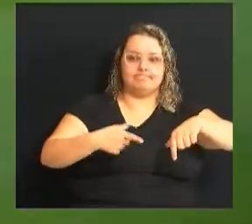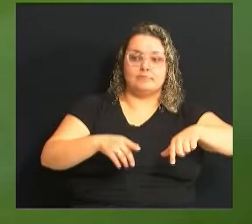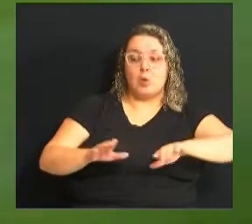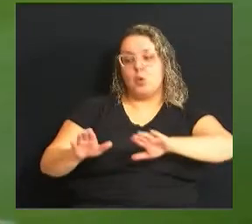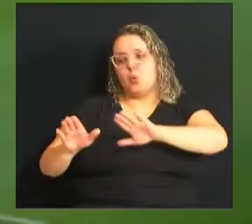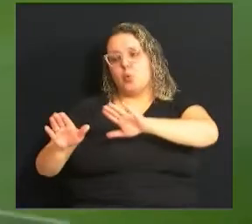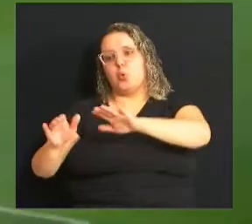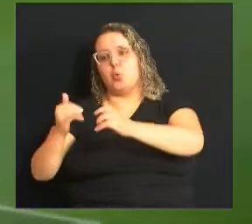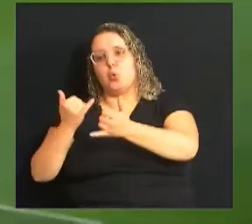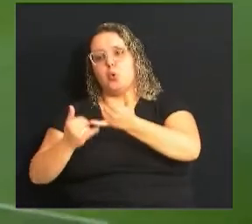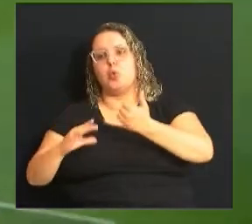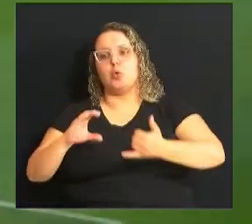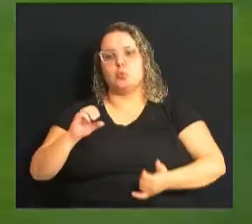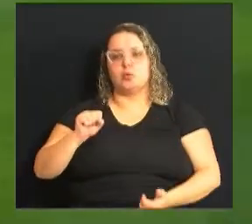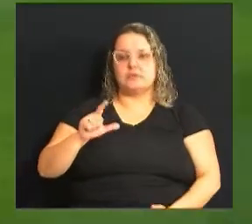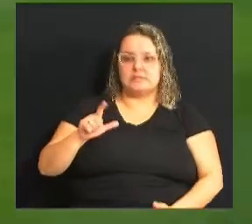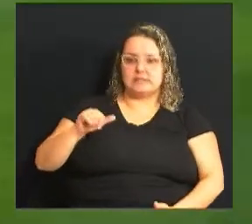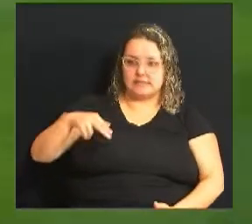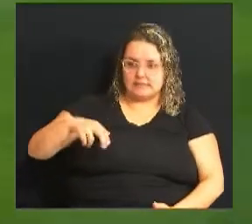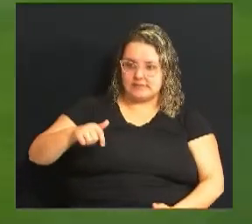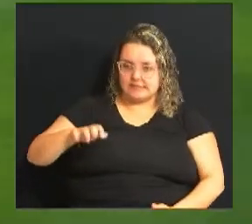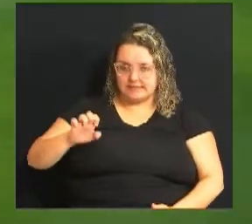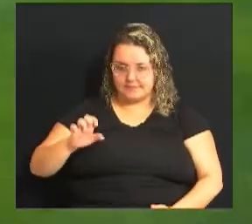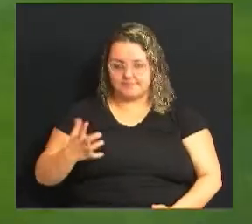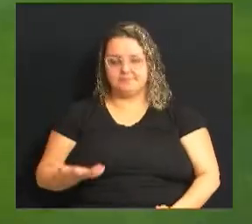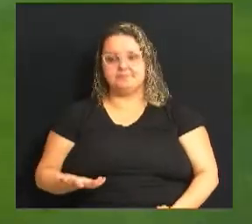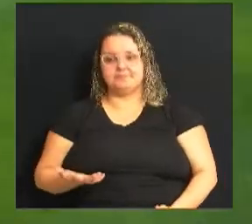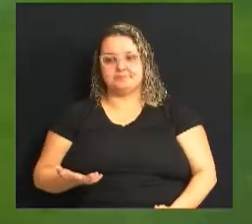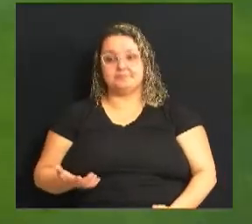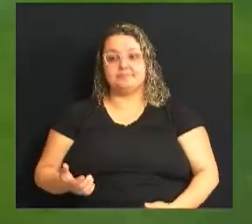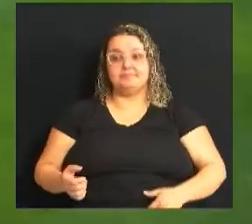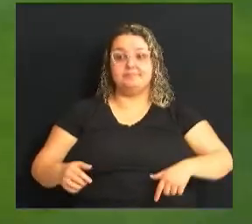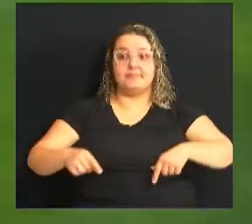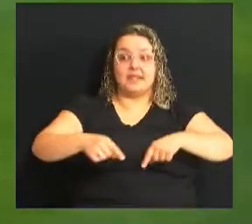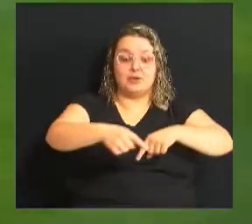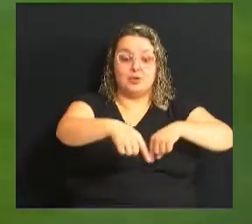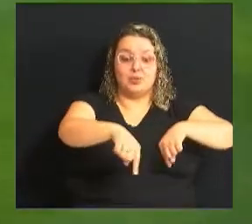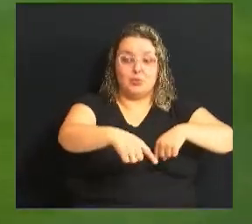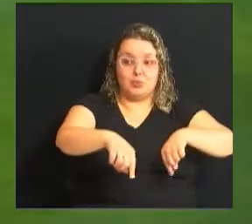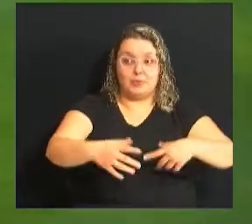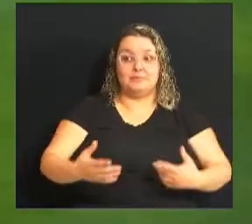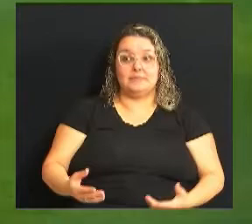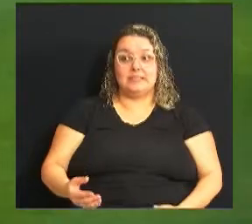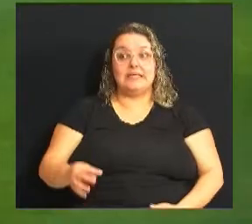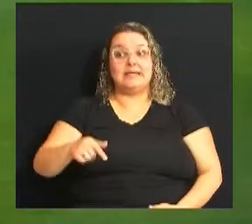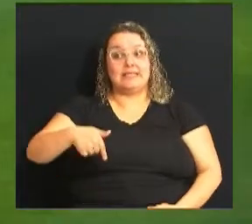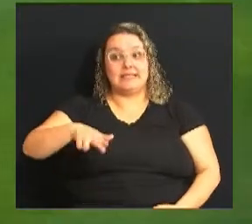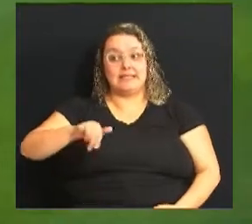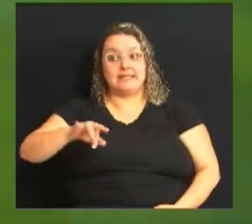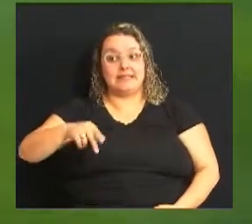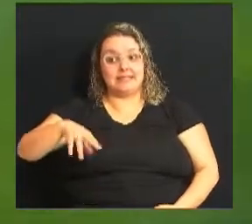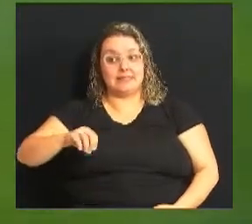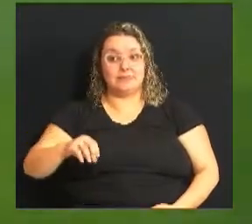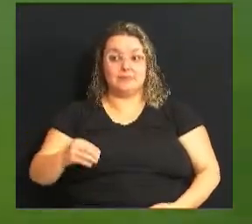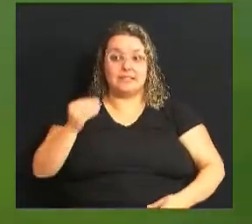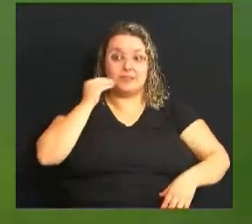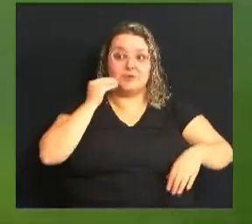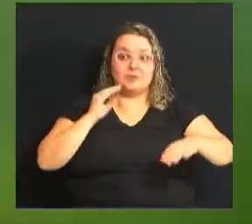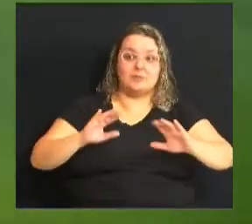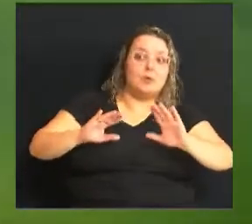parcial de Kozlinski. Na cobrança de escanteio, Quirino tentou de cabeça, mas Kozlinski estava